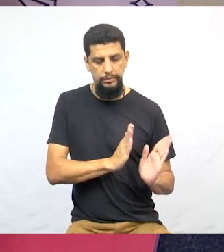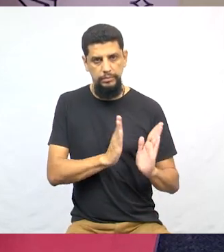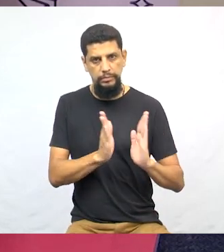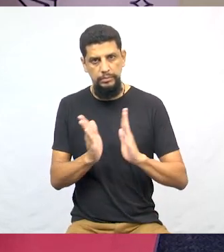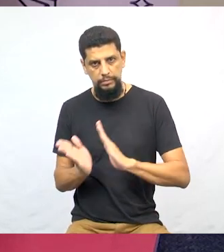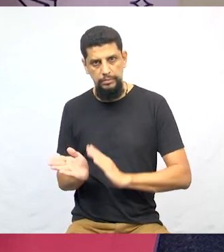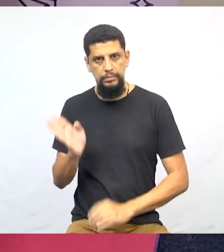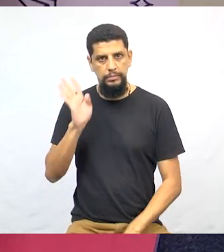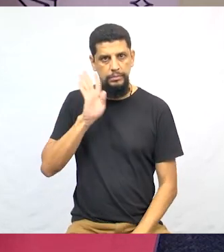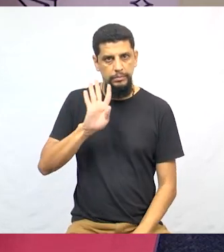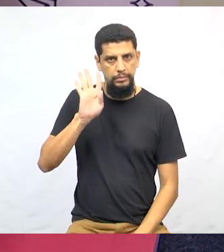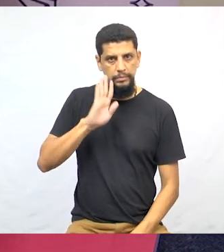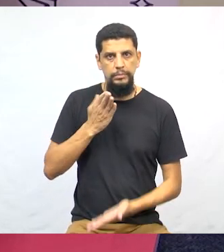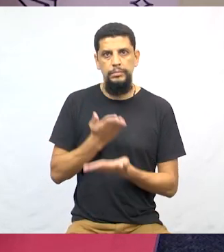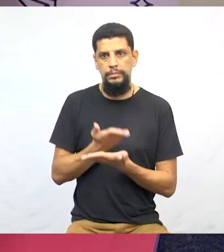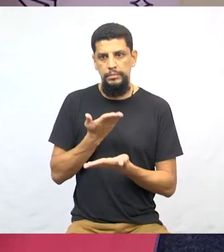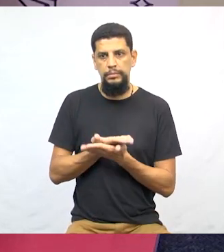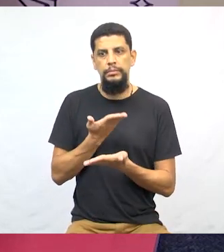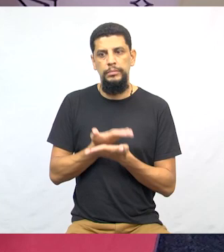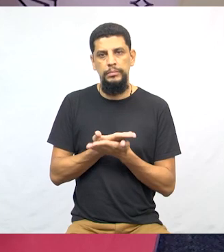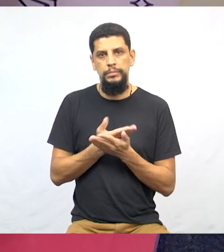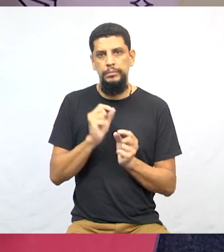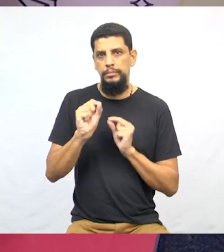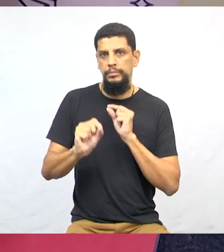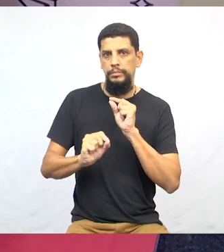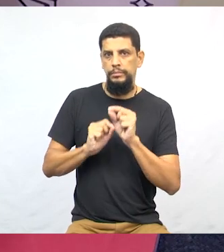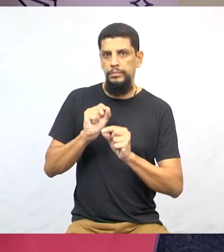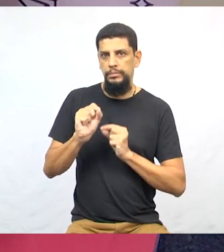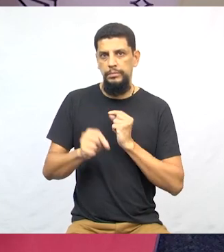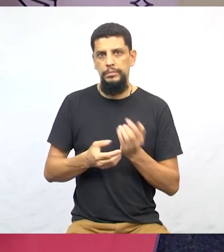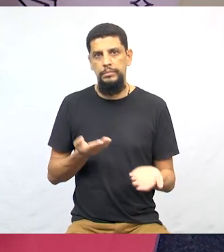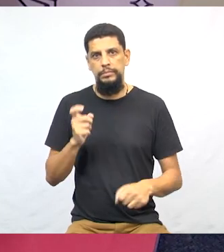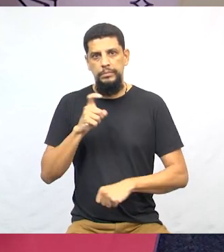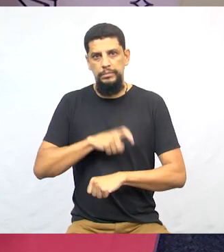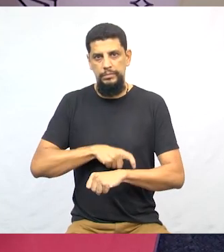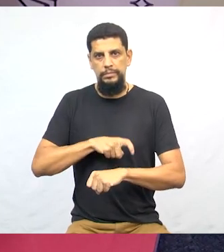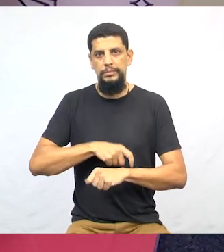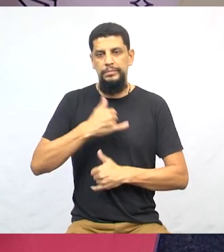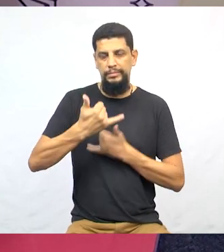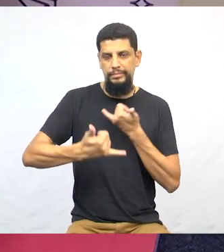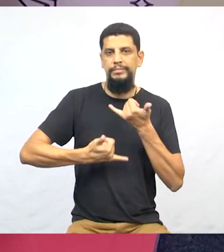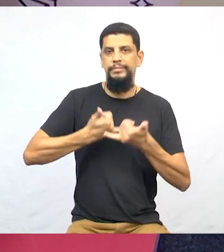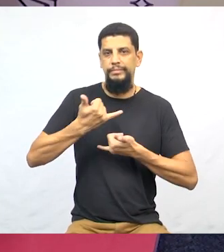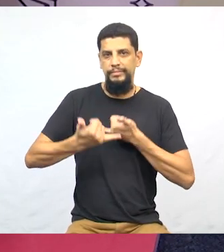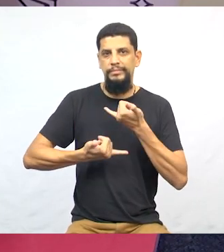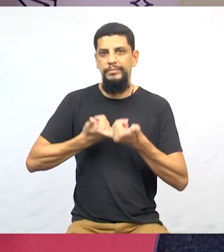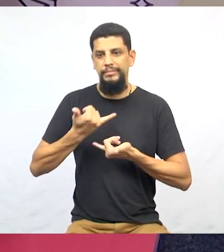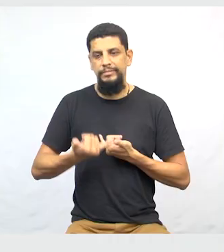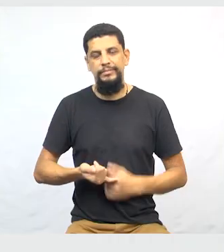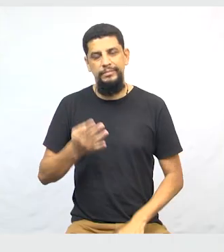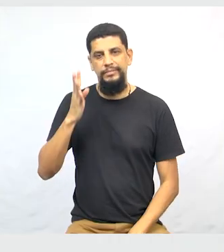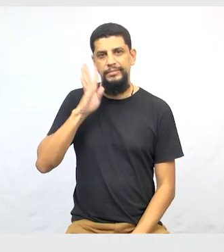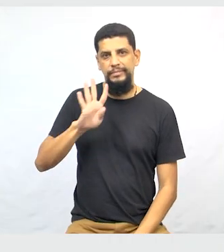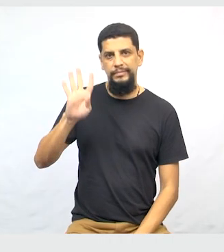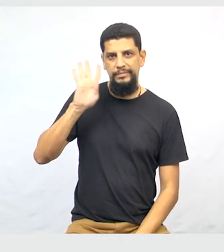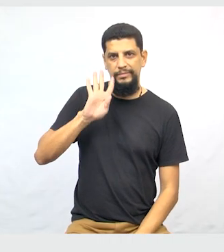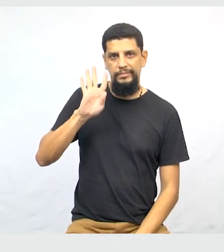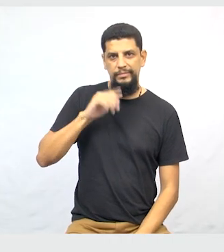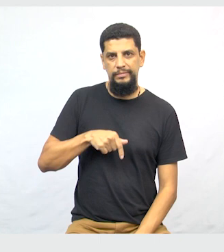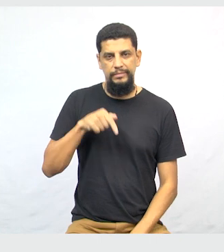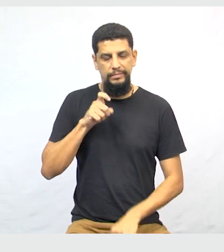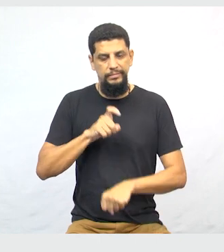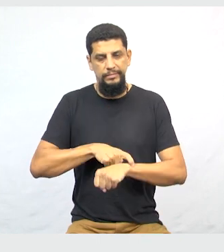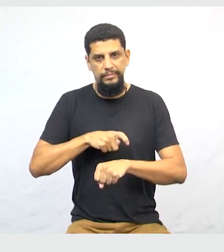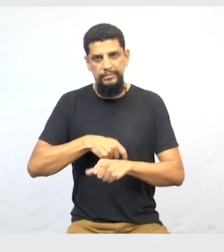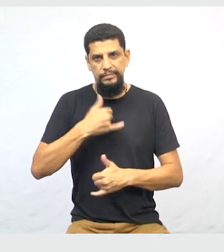parte bem bacana da nossa aula também, que é hora de brincar. Que